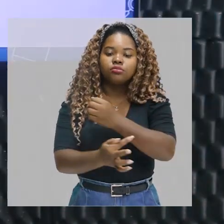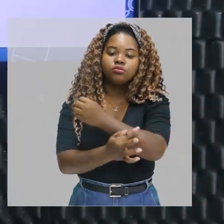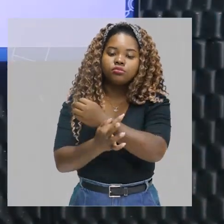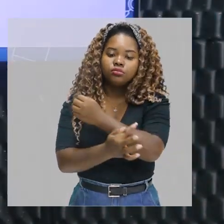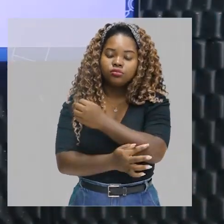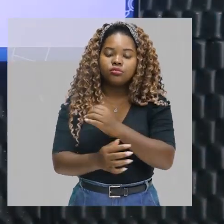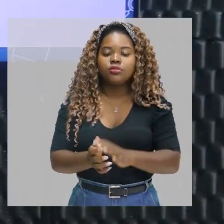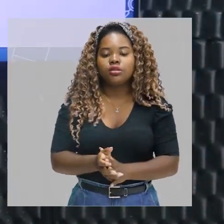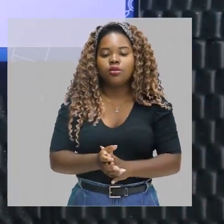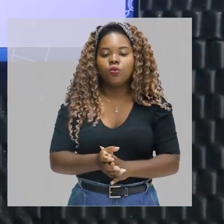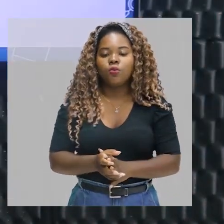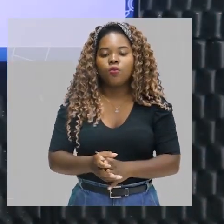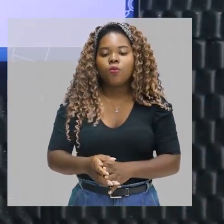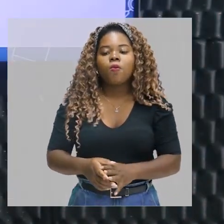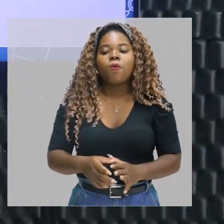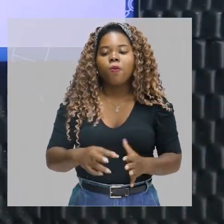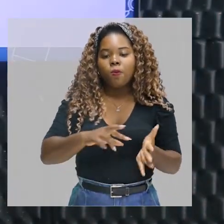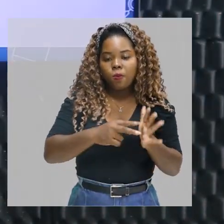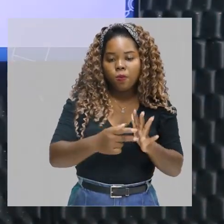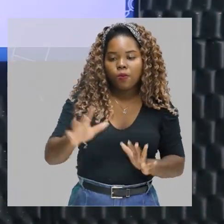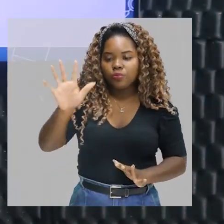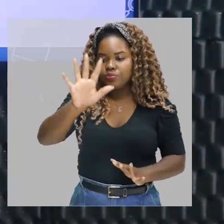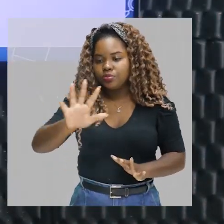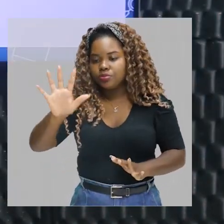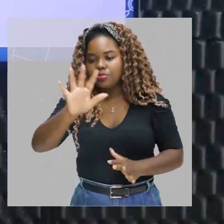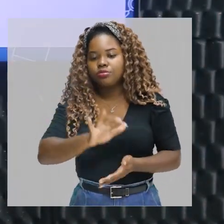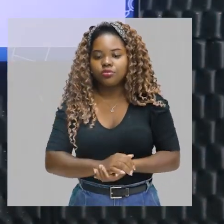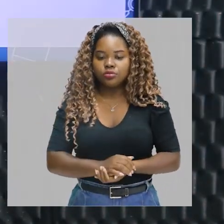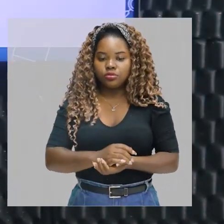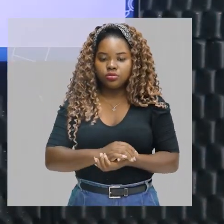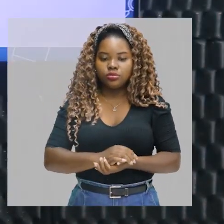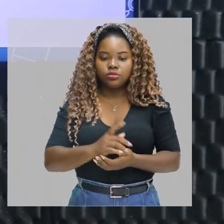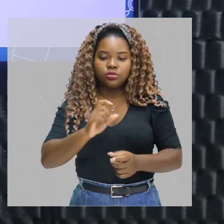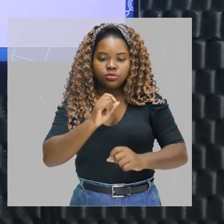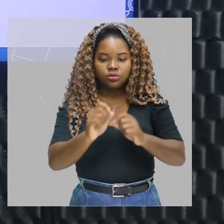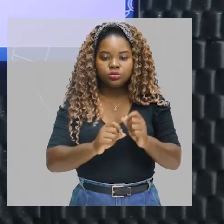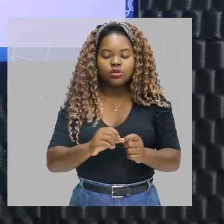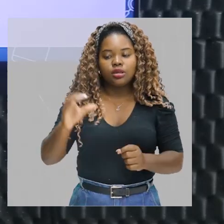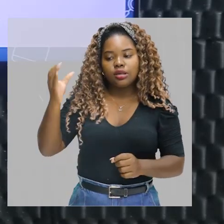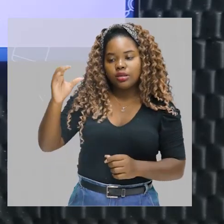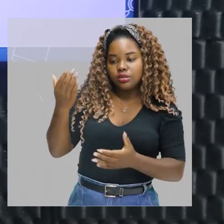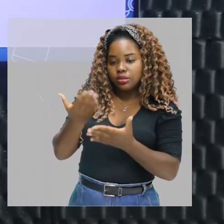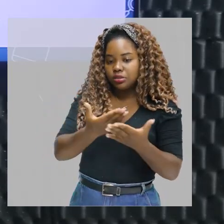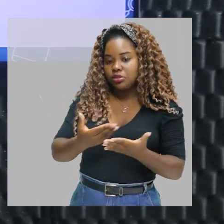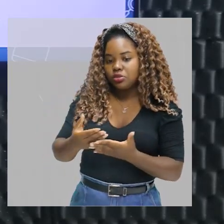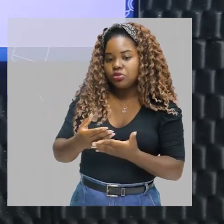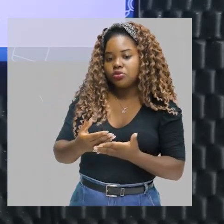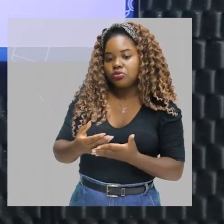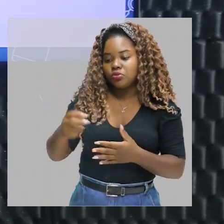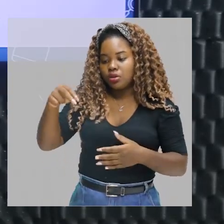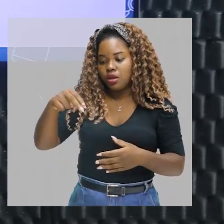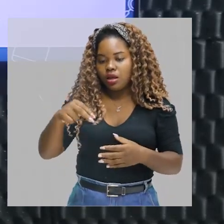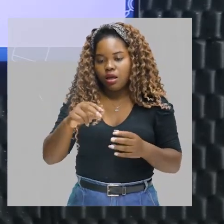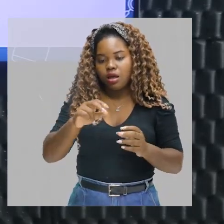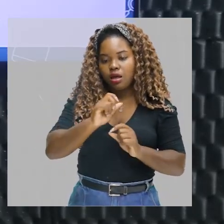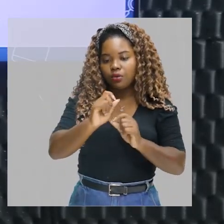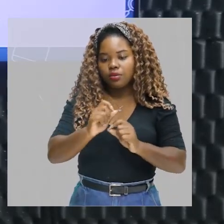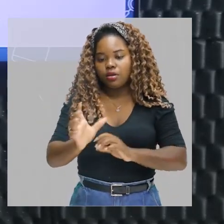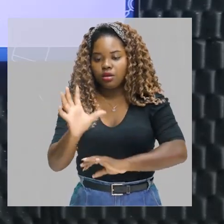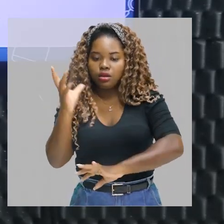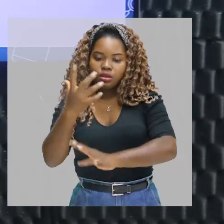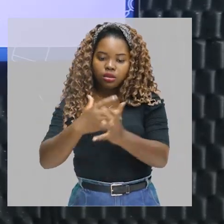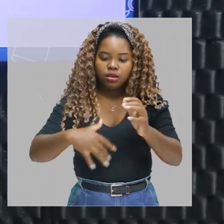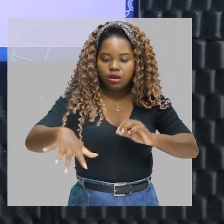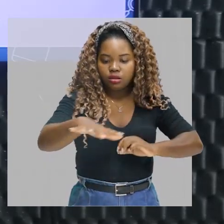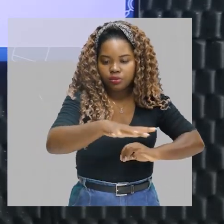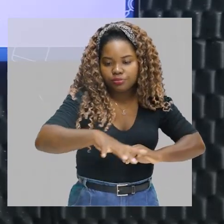Então, de modo geral, os dicionários eles afirmam que a física é a ciência que estuda a natureza, ok? A física ela